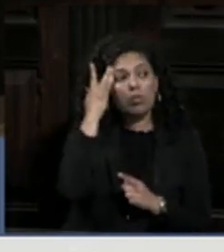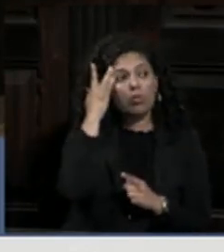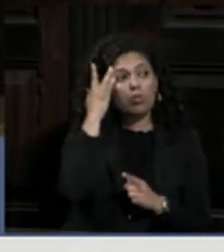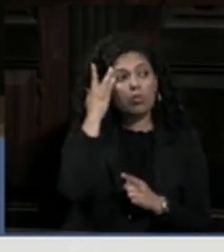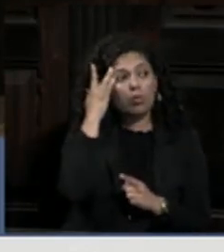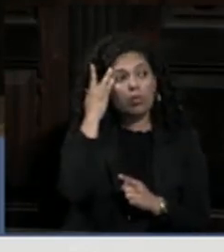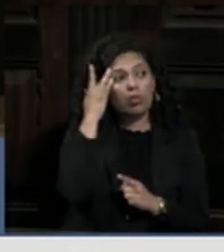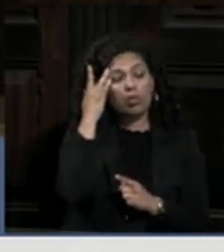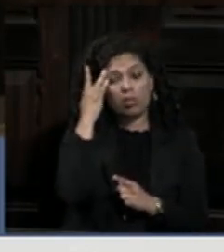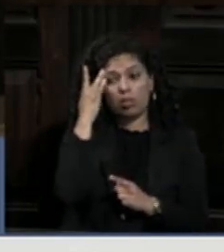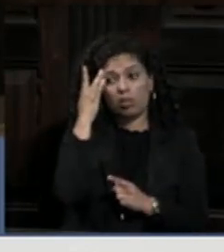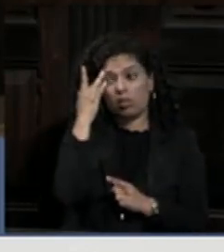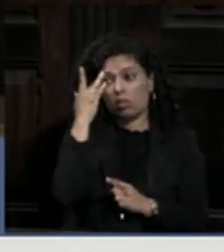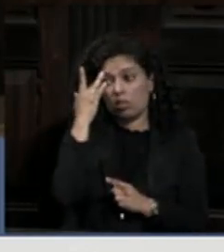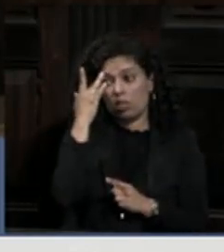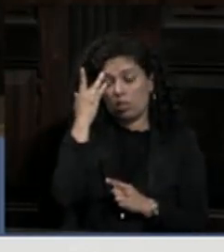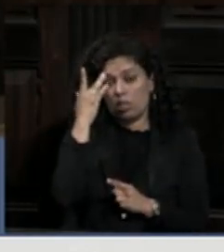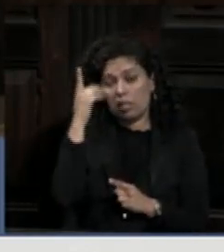religiosas